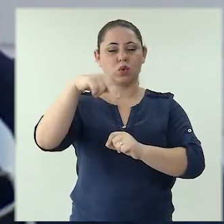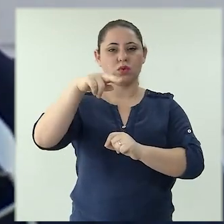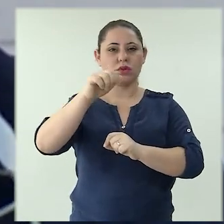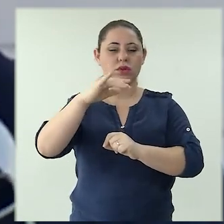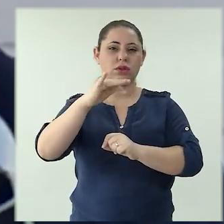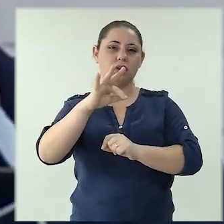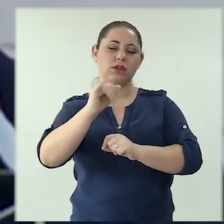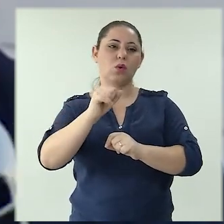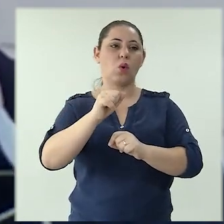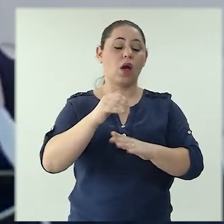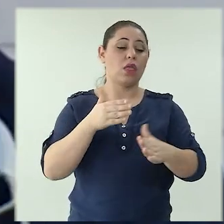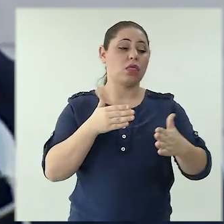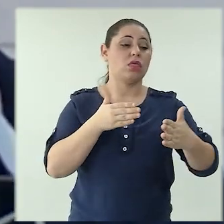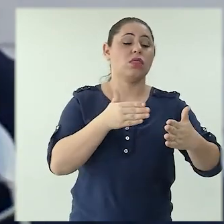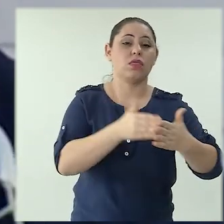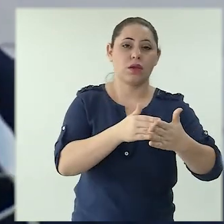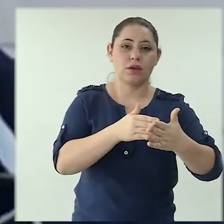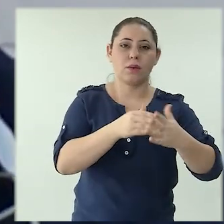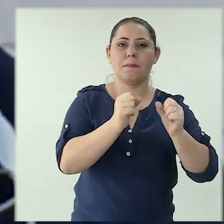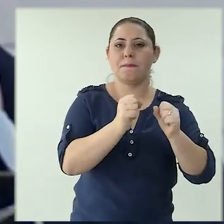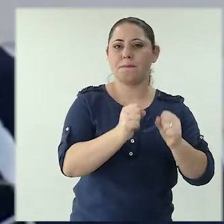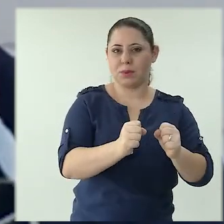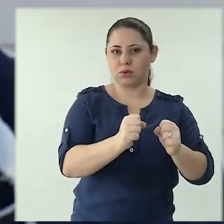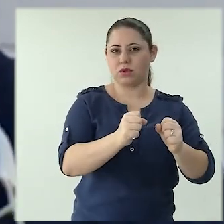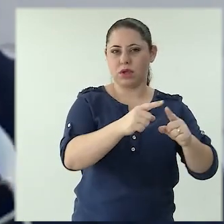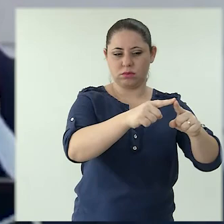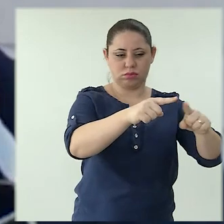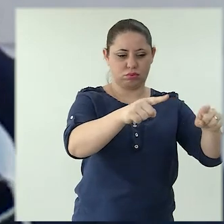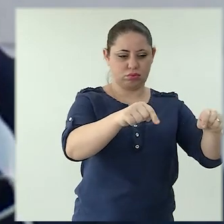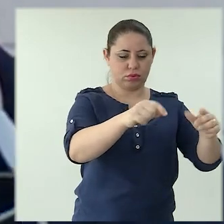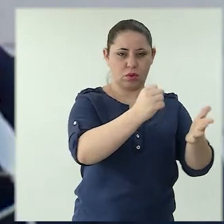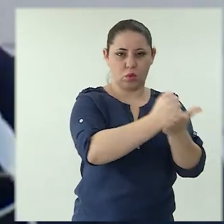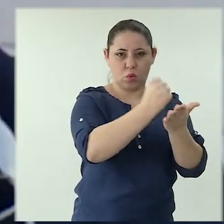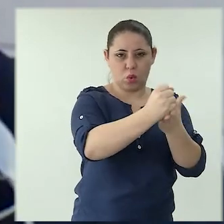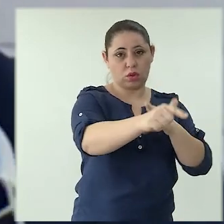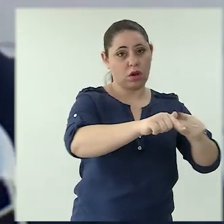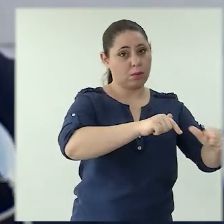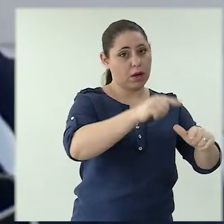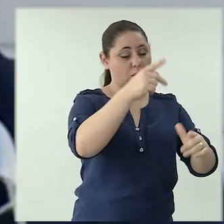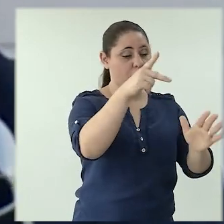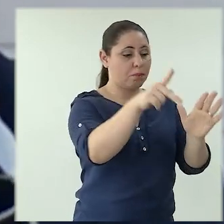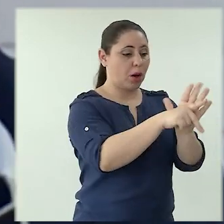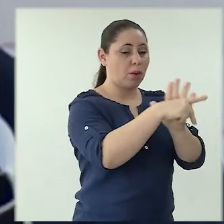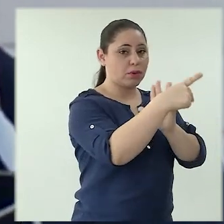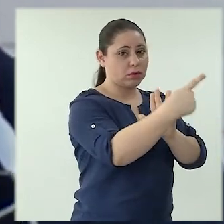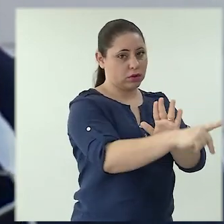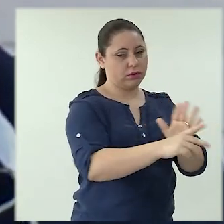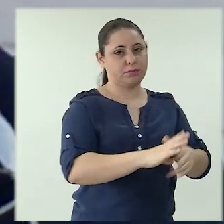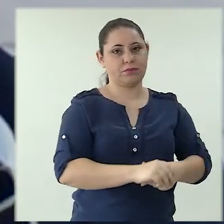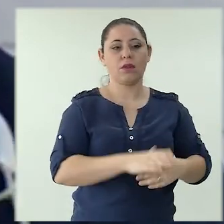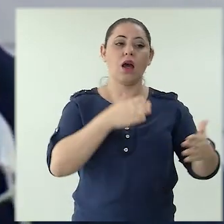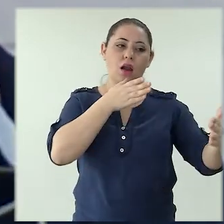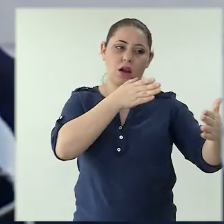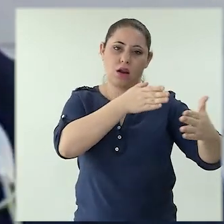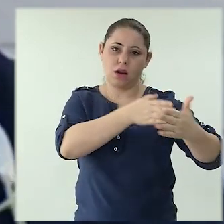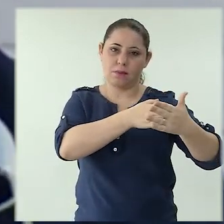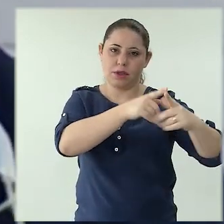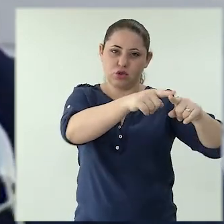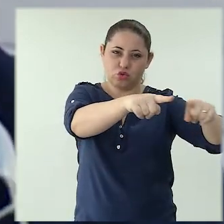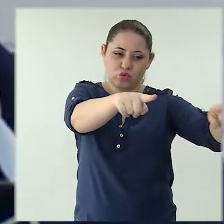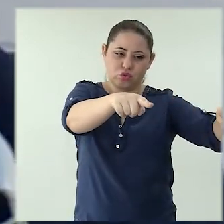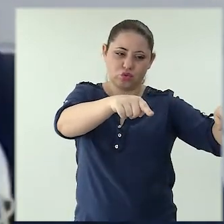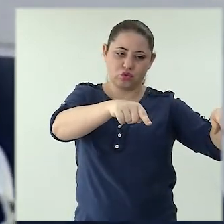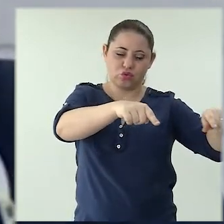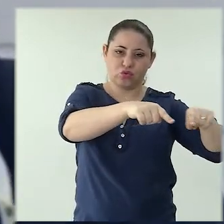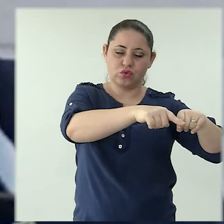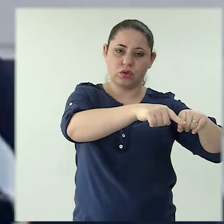A circunscrição é até onde vai os poderes, vamos dizer assim, ou a atuação daquele cartório. É o limite territorial